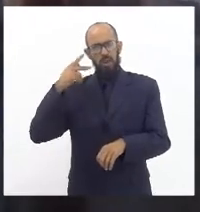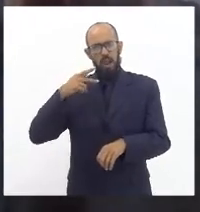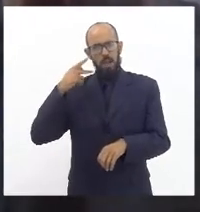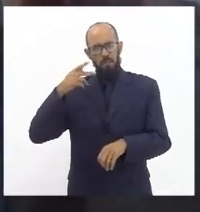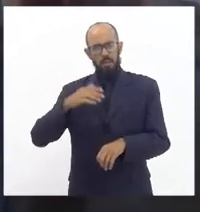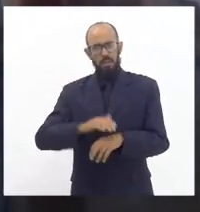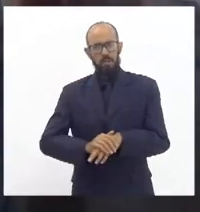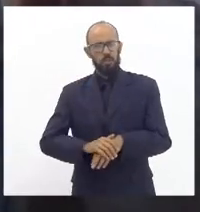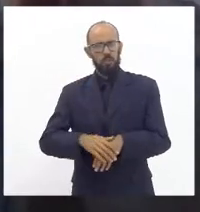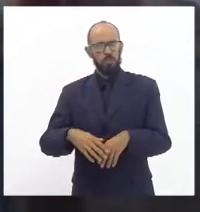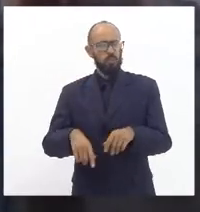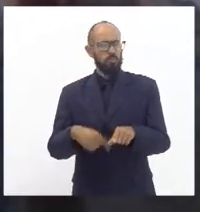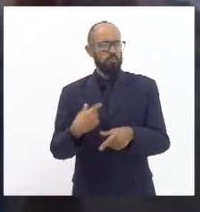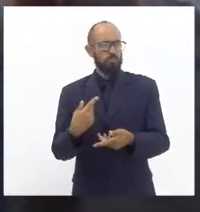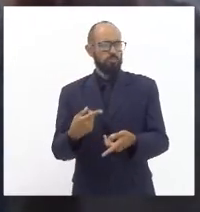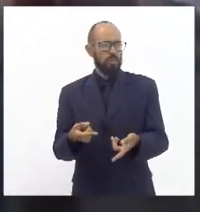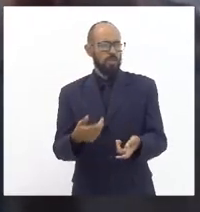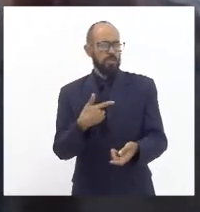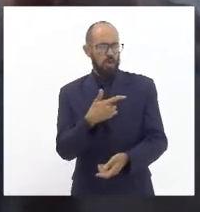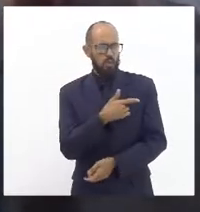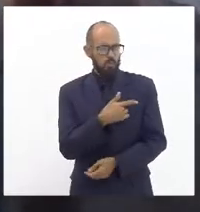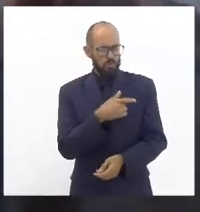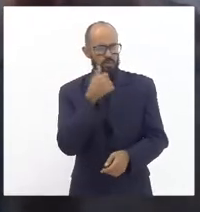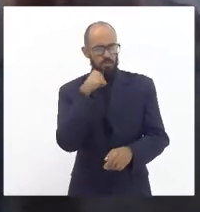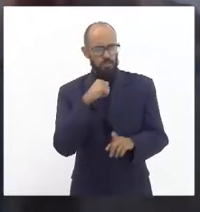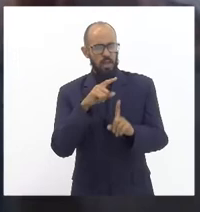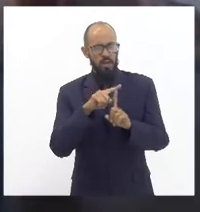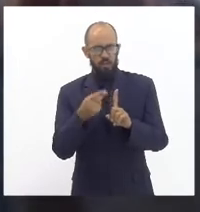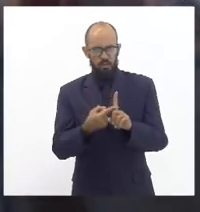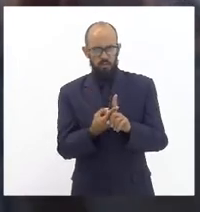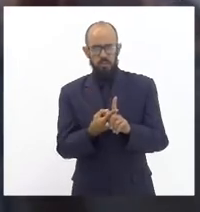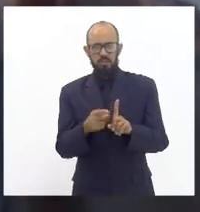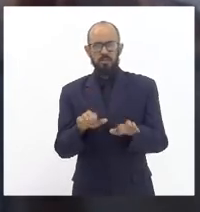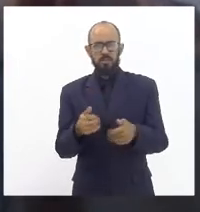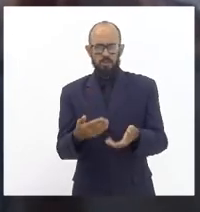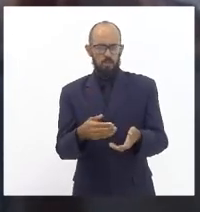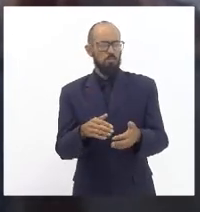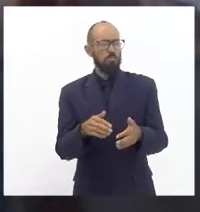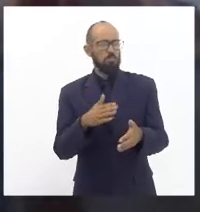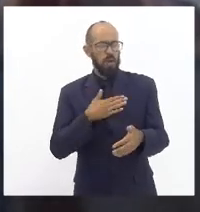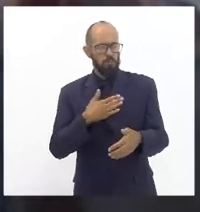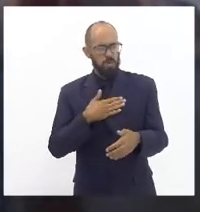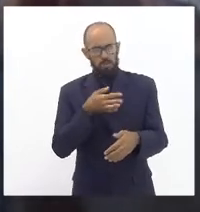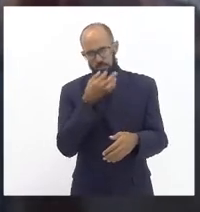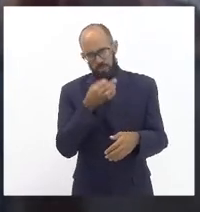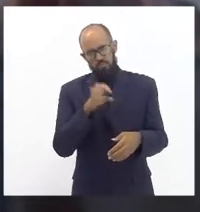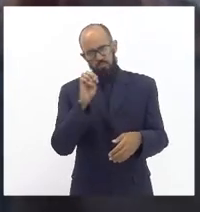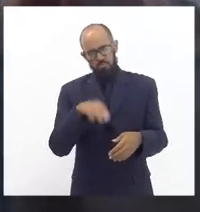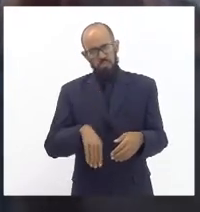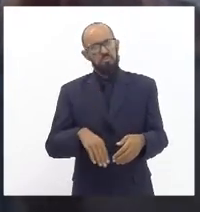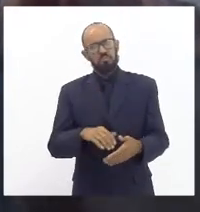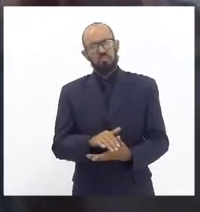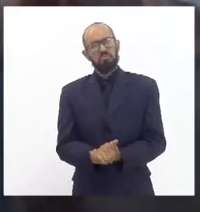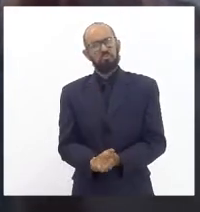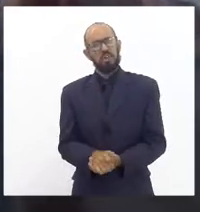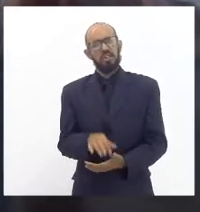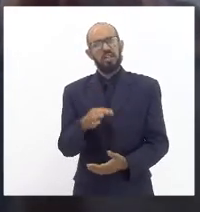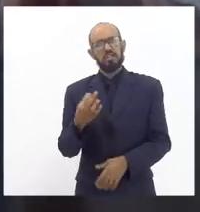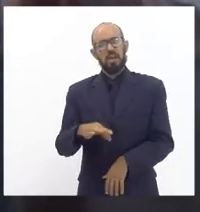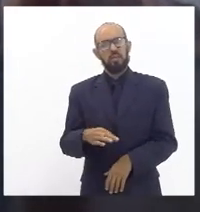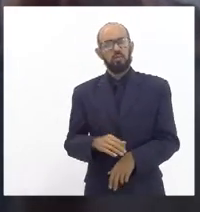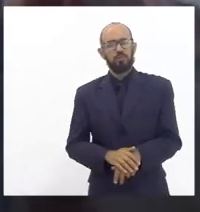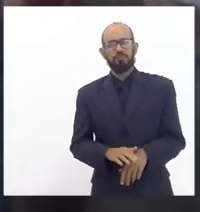claro aparece na saúde da mulher na gravidez então tem todo sentido tem todo sentido quando você